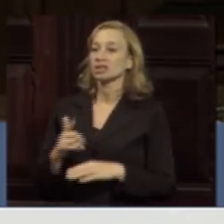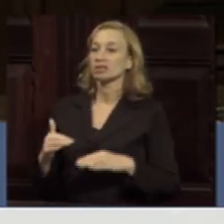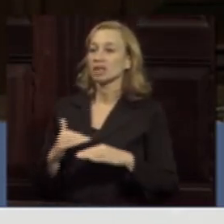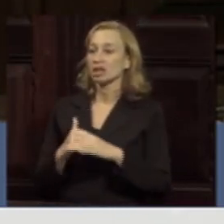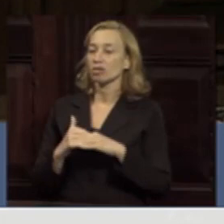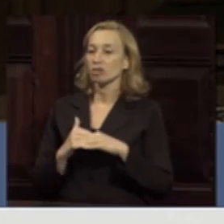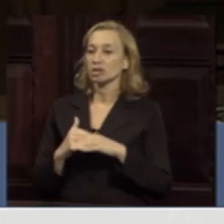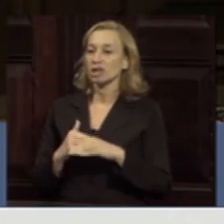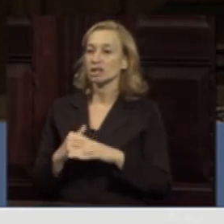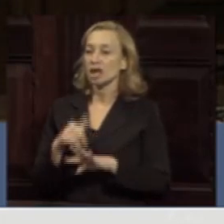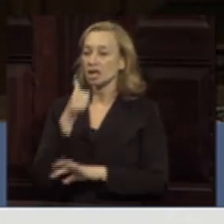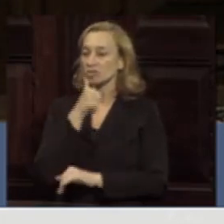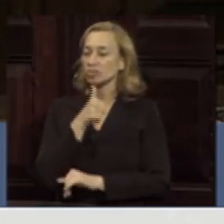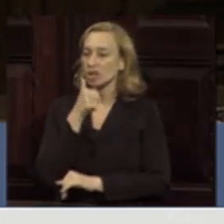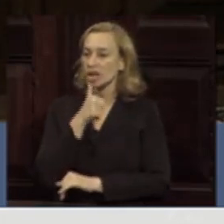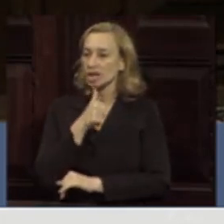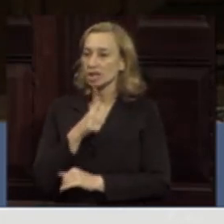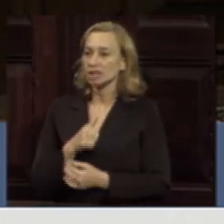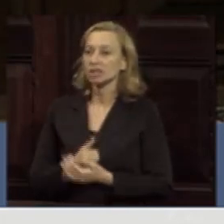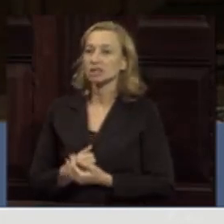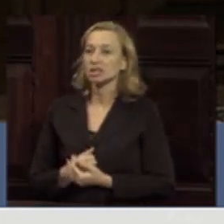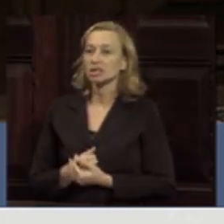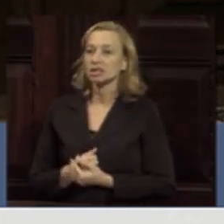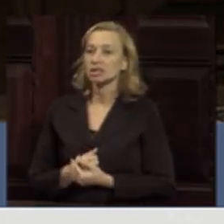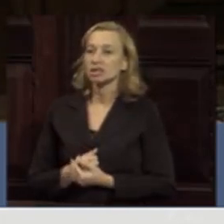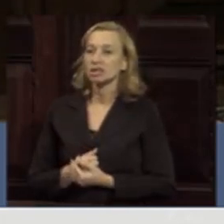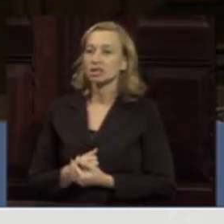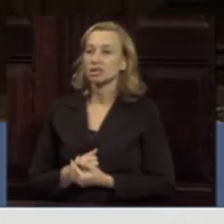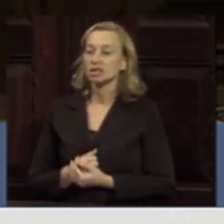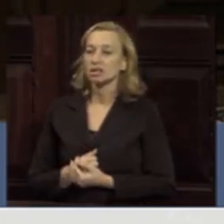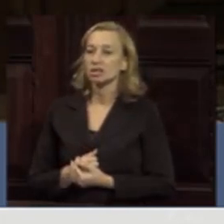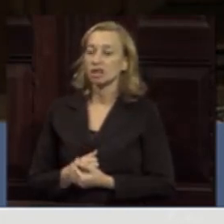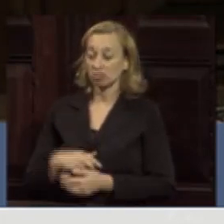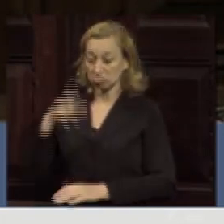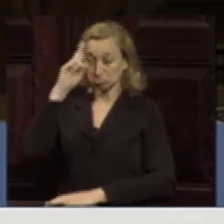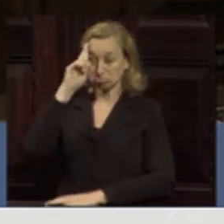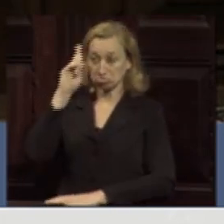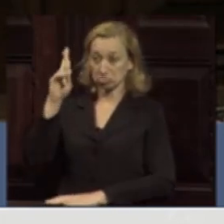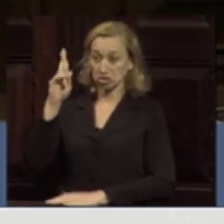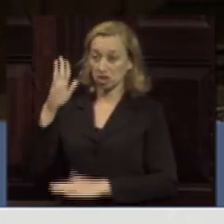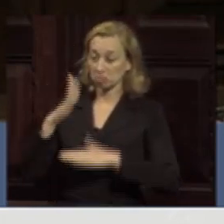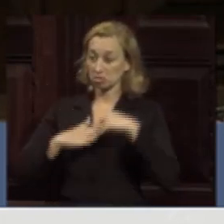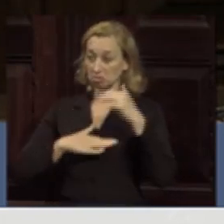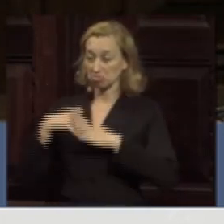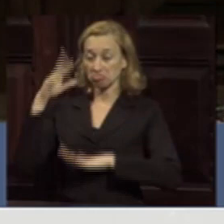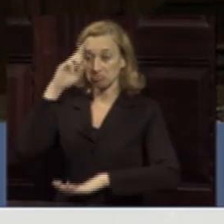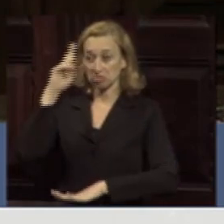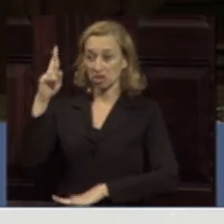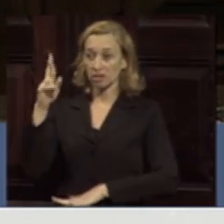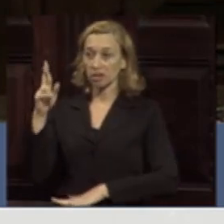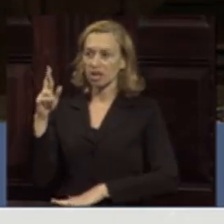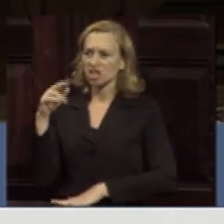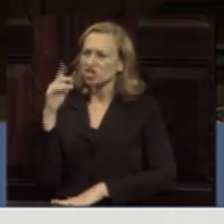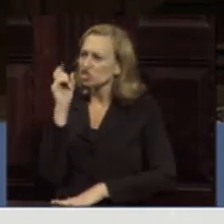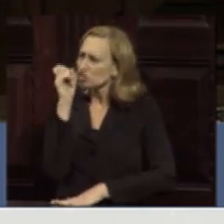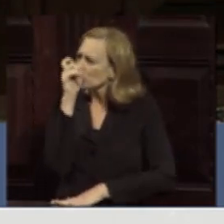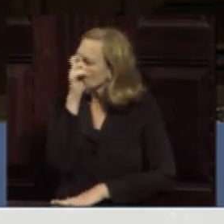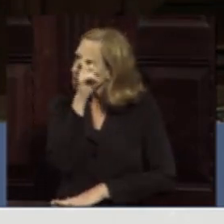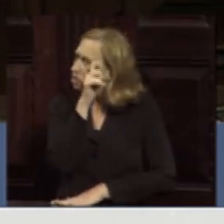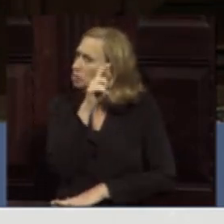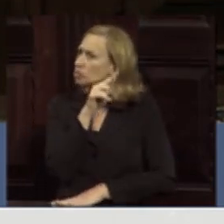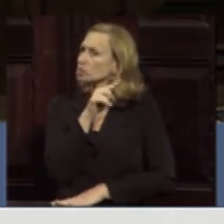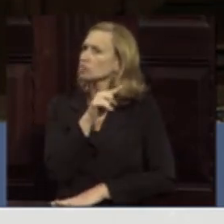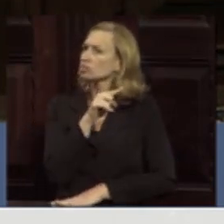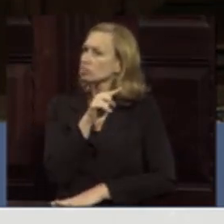mulheres em cargos gerenciais, em cargos de comando, ainda são raras nas